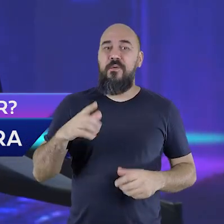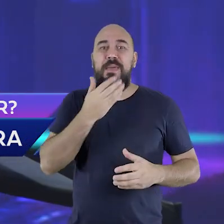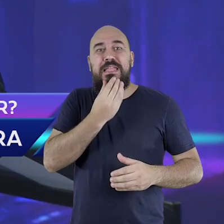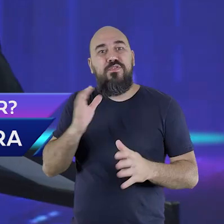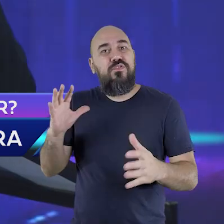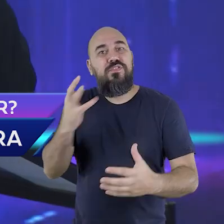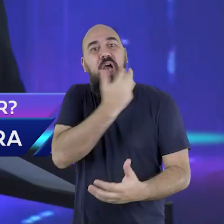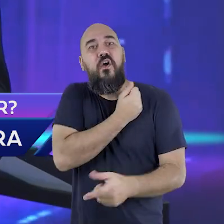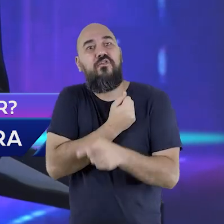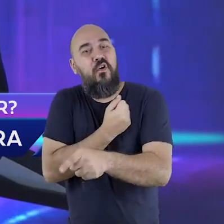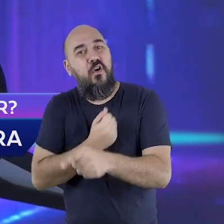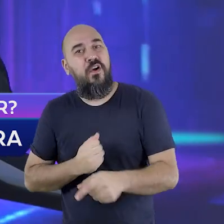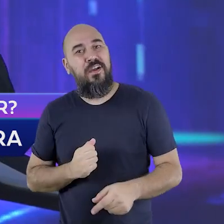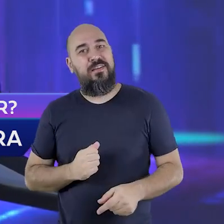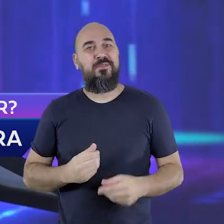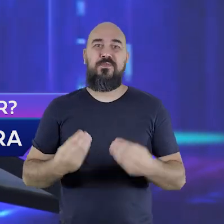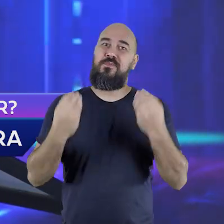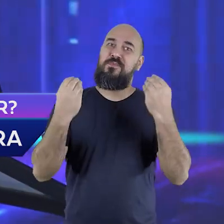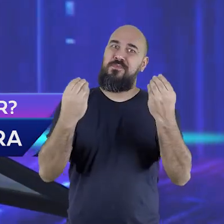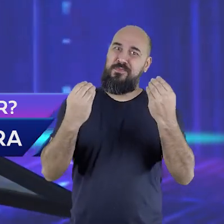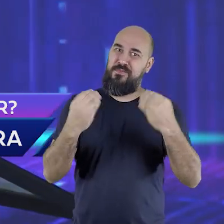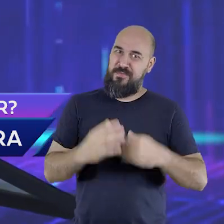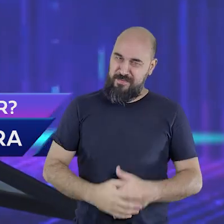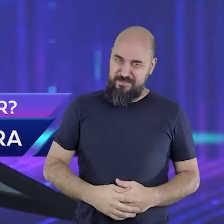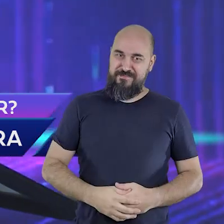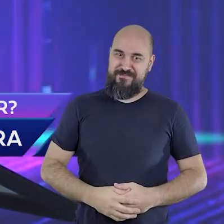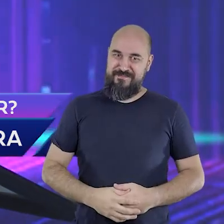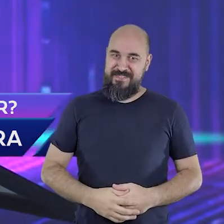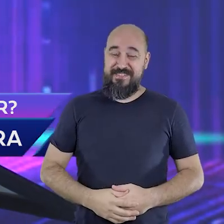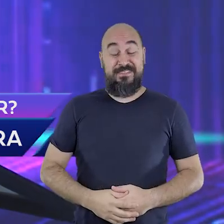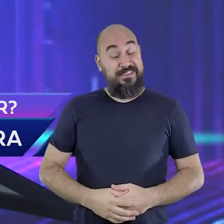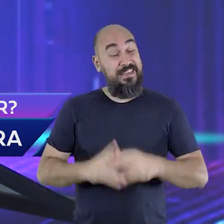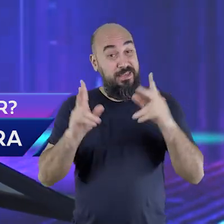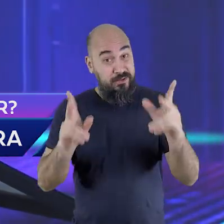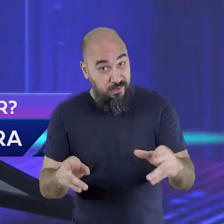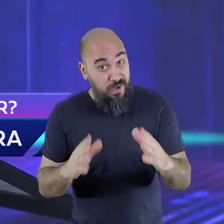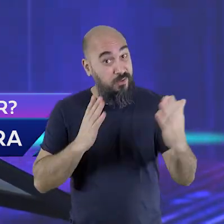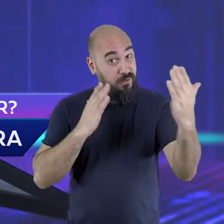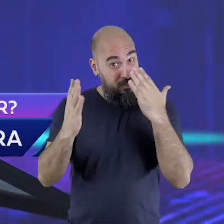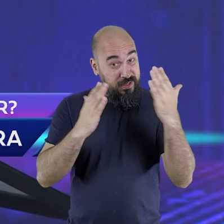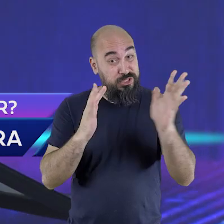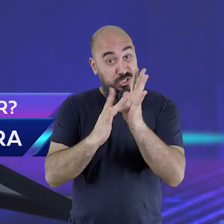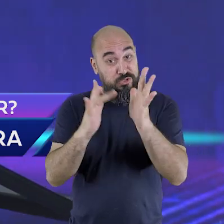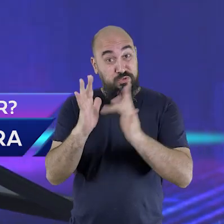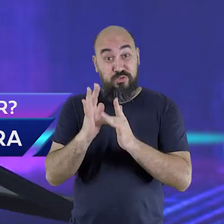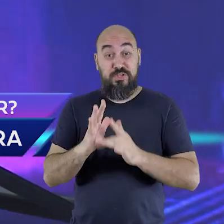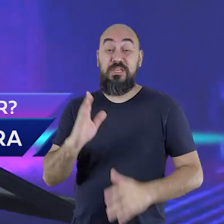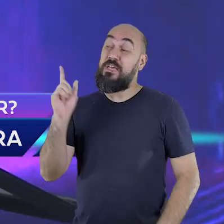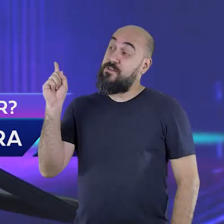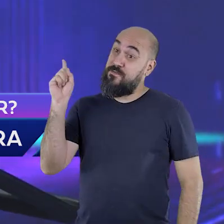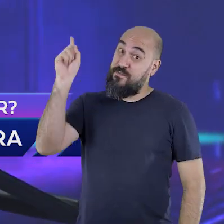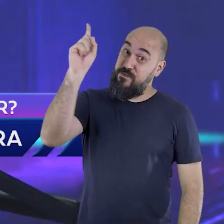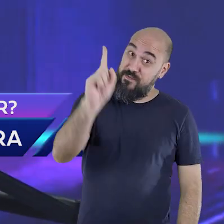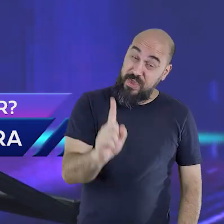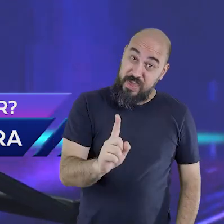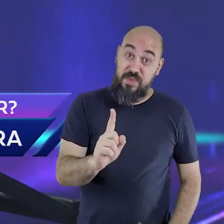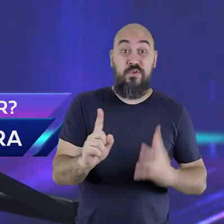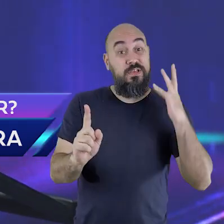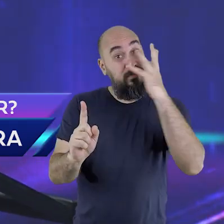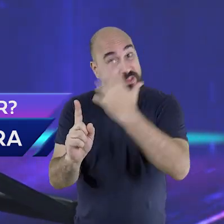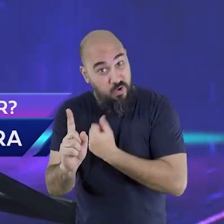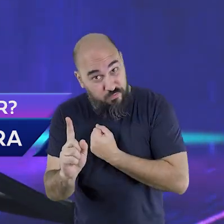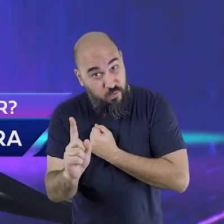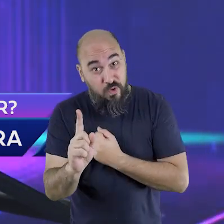hoje e a vida eterna que teremos na volta dele. Mas a grande pergunta é: quando Jesus vai